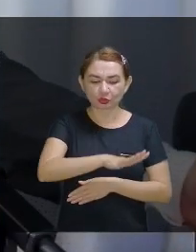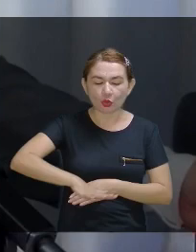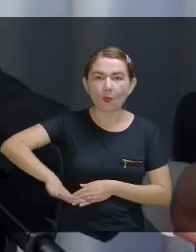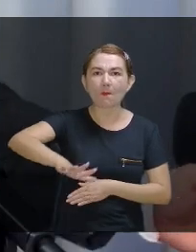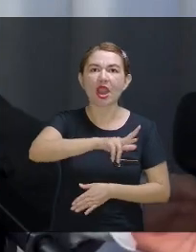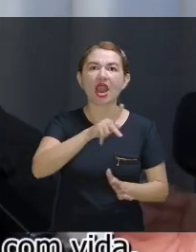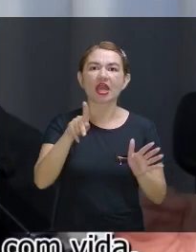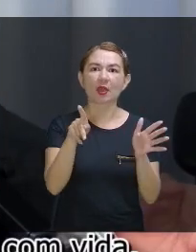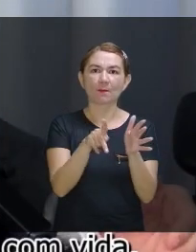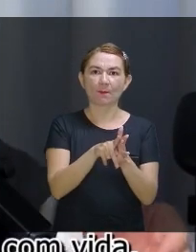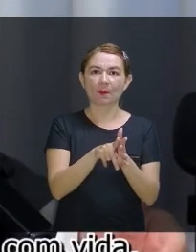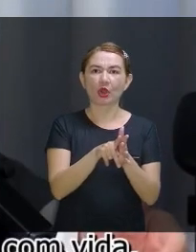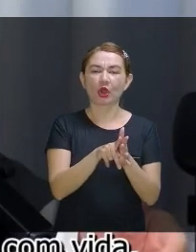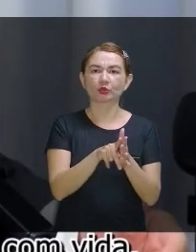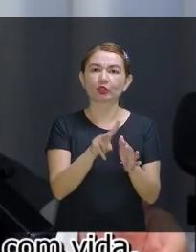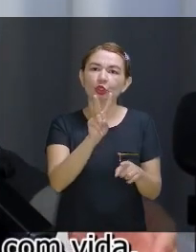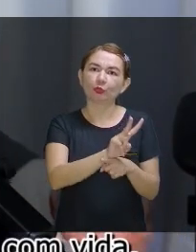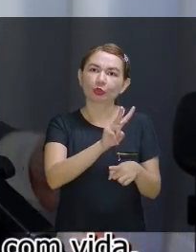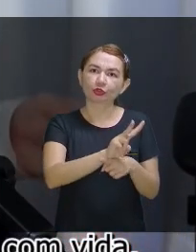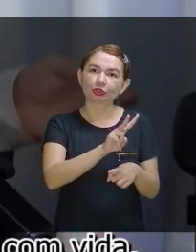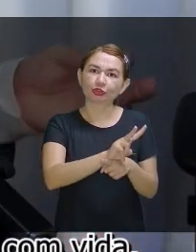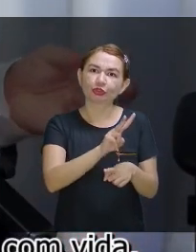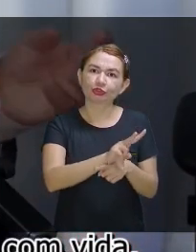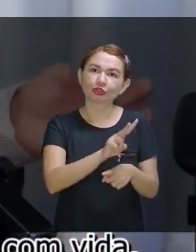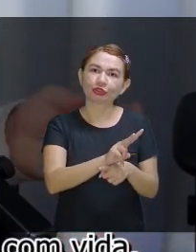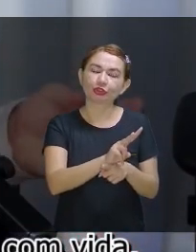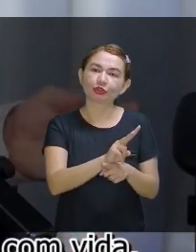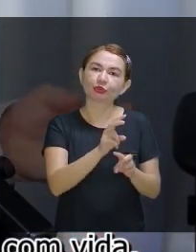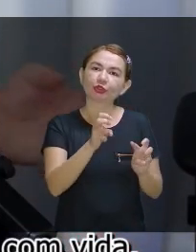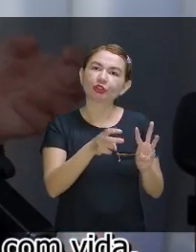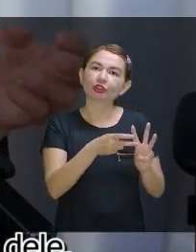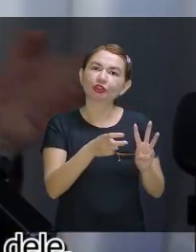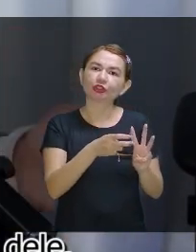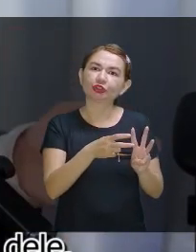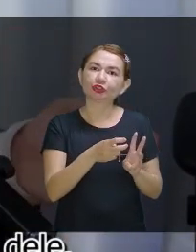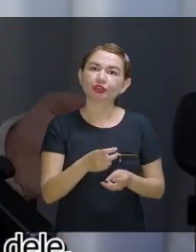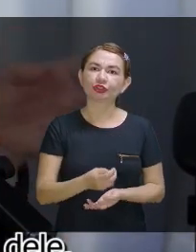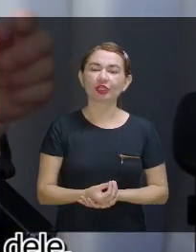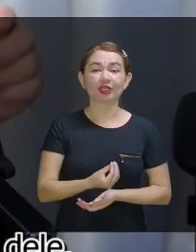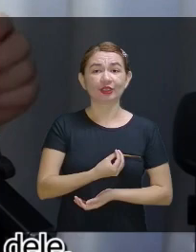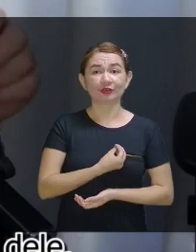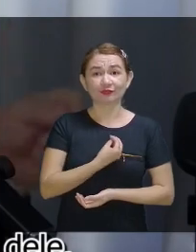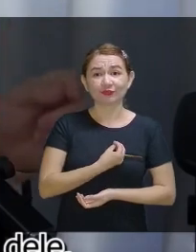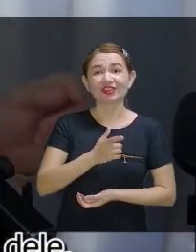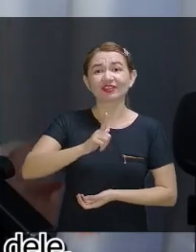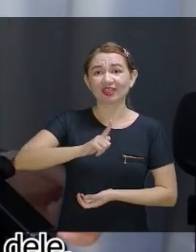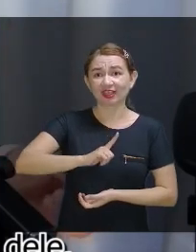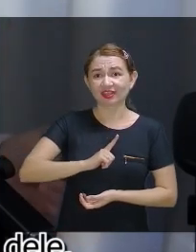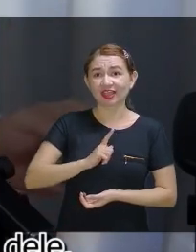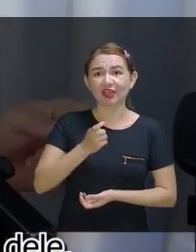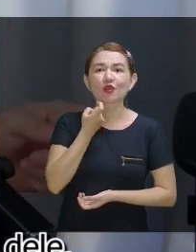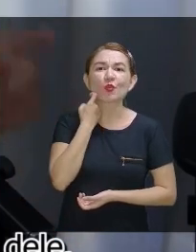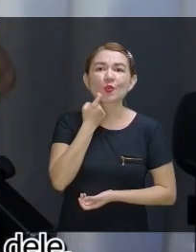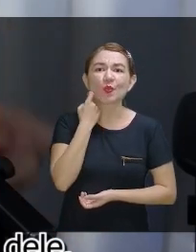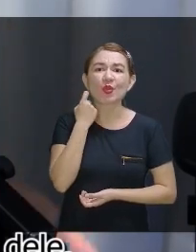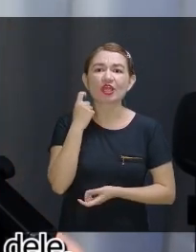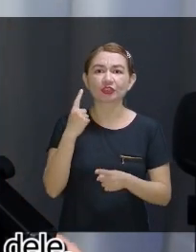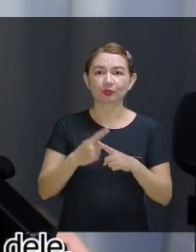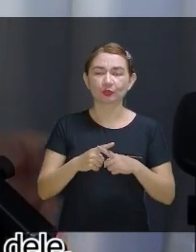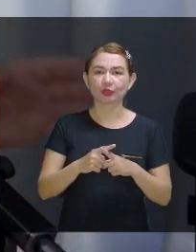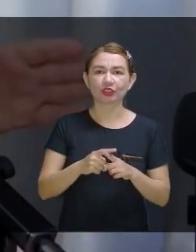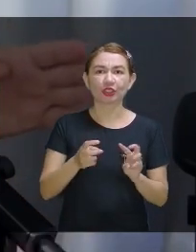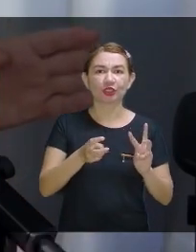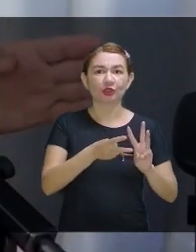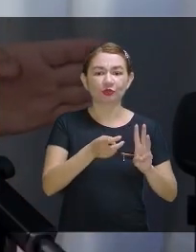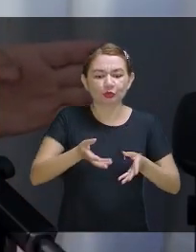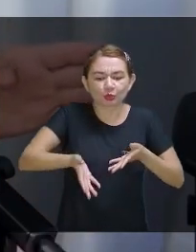Essa parte do rio que passa nessa reserva, você vê o rio com vida, você vê peixe, porque o índio cuida dali. É o habitat